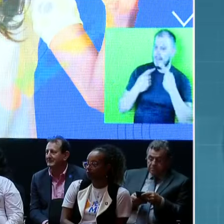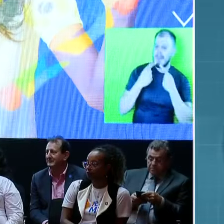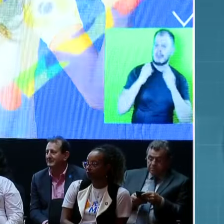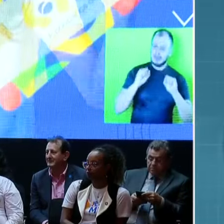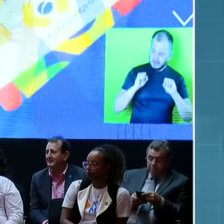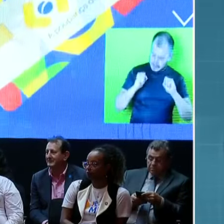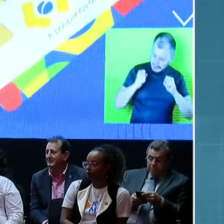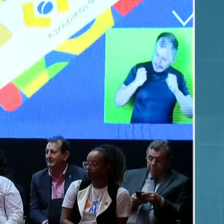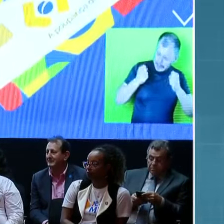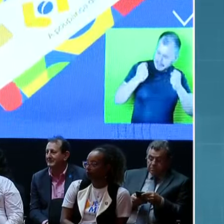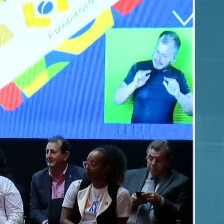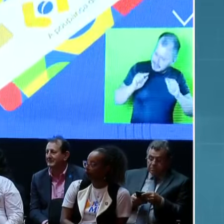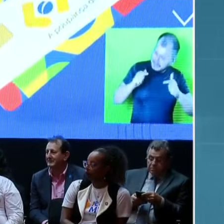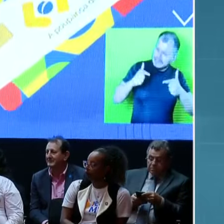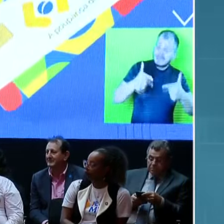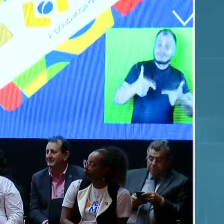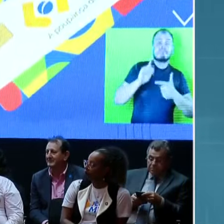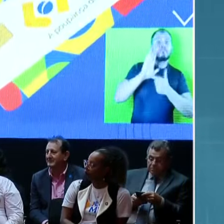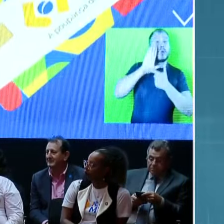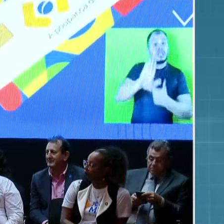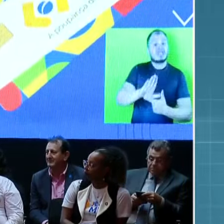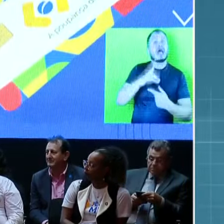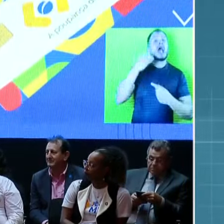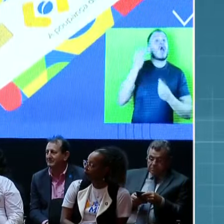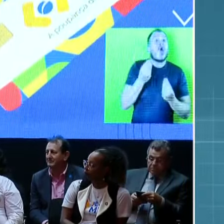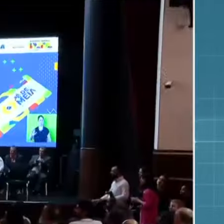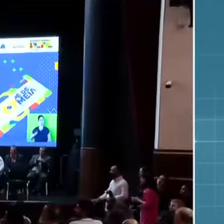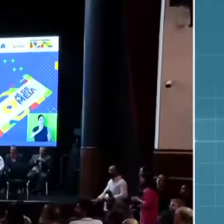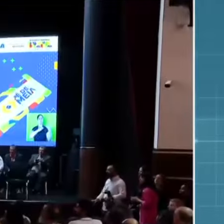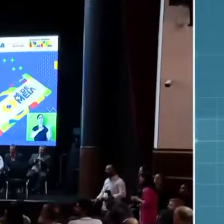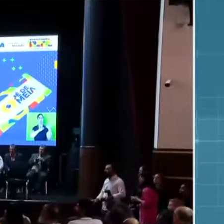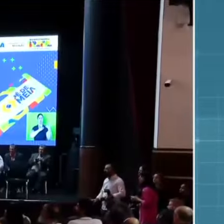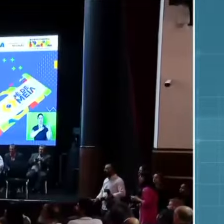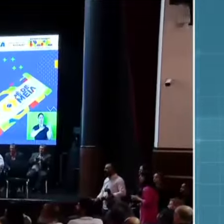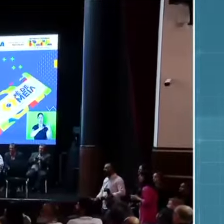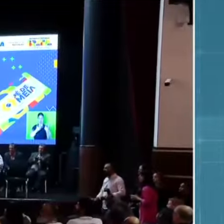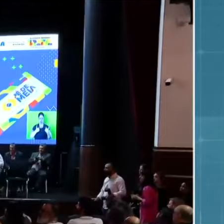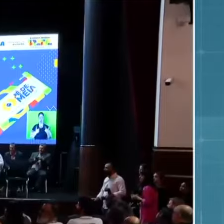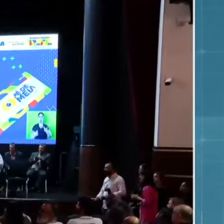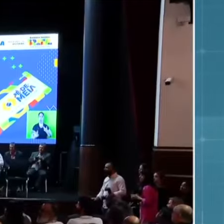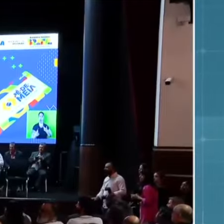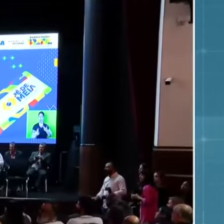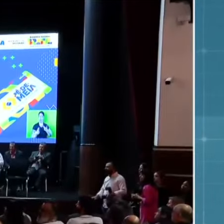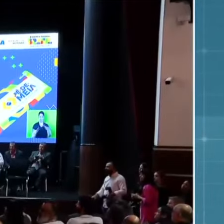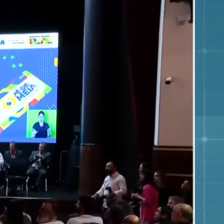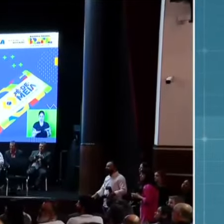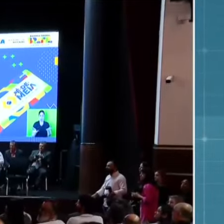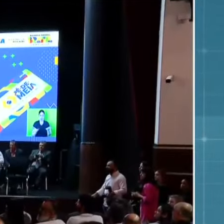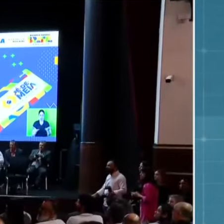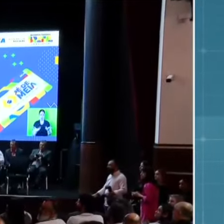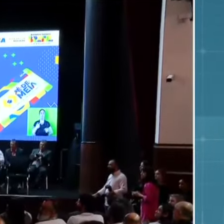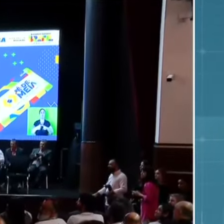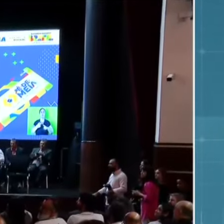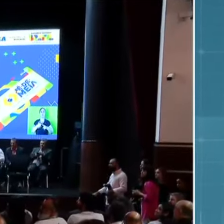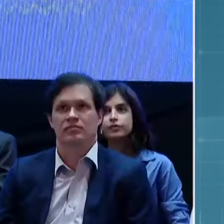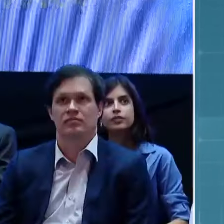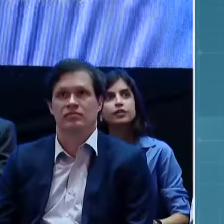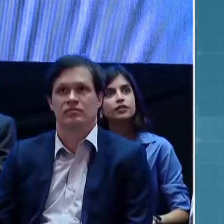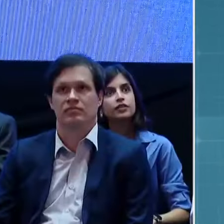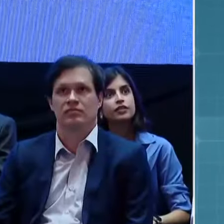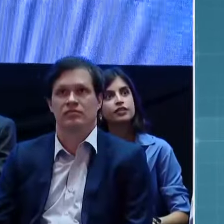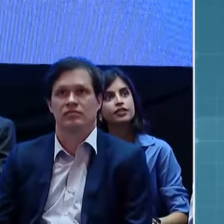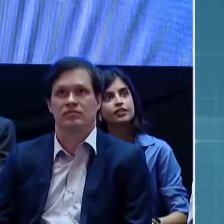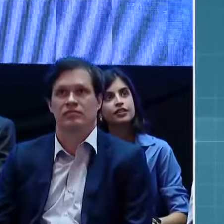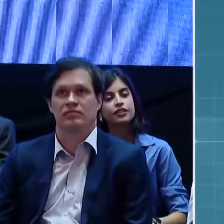mais políticos pudessem estar juntos então não houve nenhum tipo de climão os dois mantiveram as suas posturas aí de Deputados Mas é claro que nos